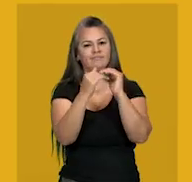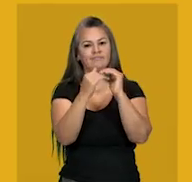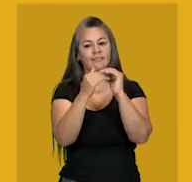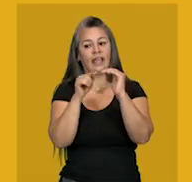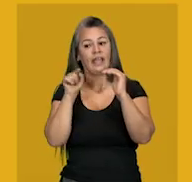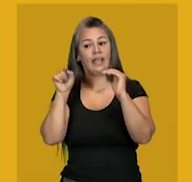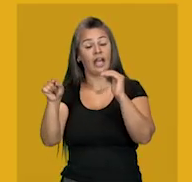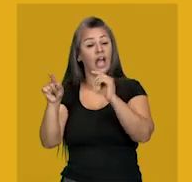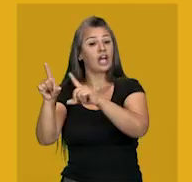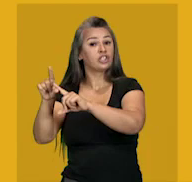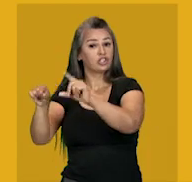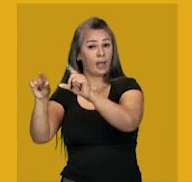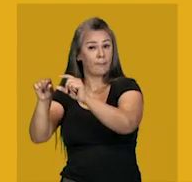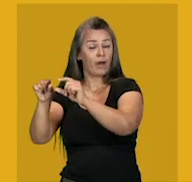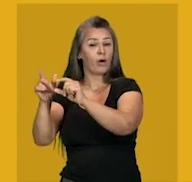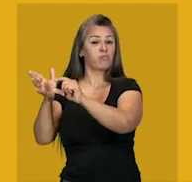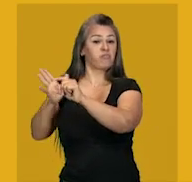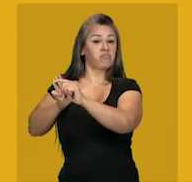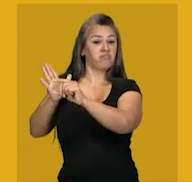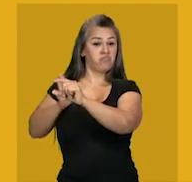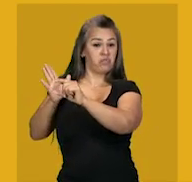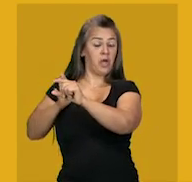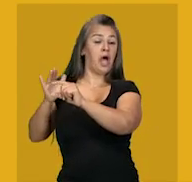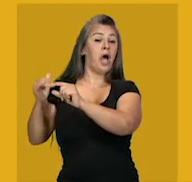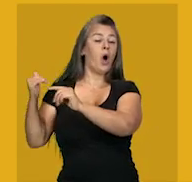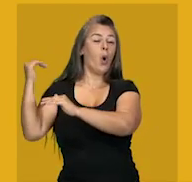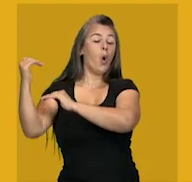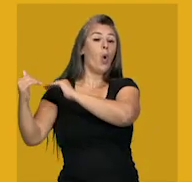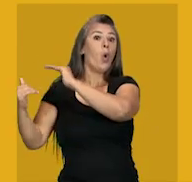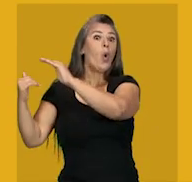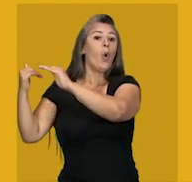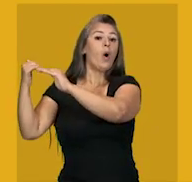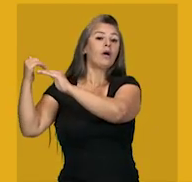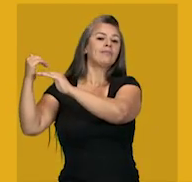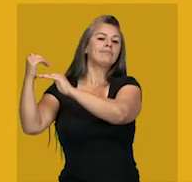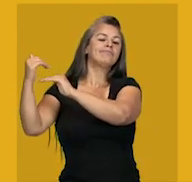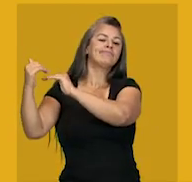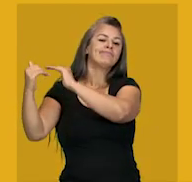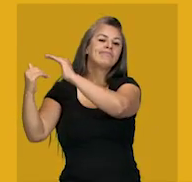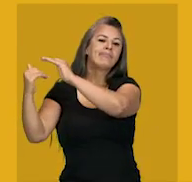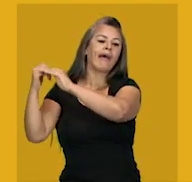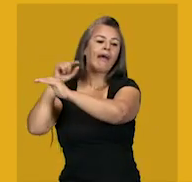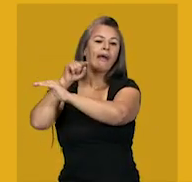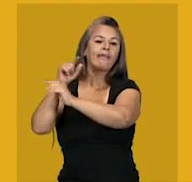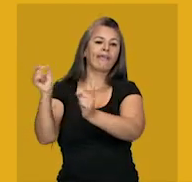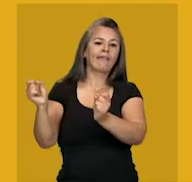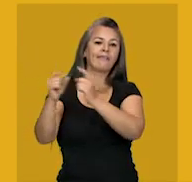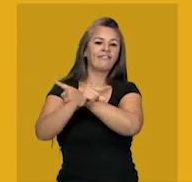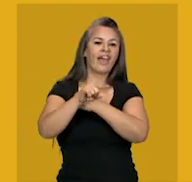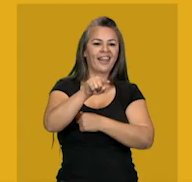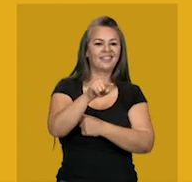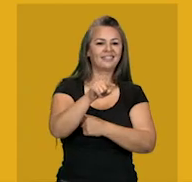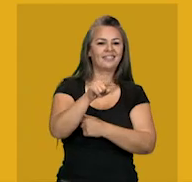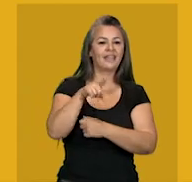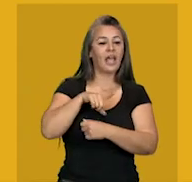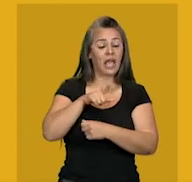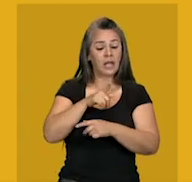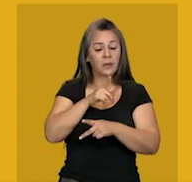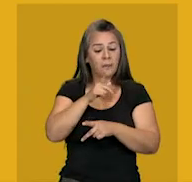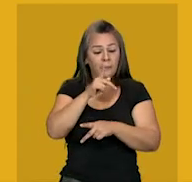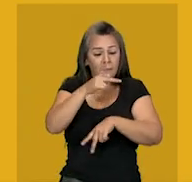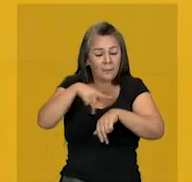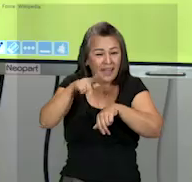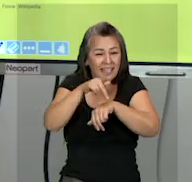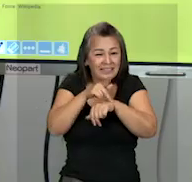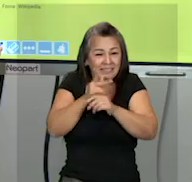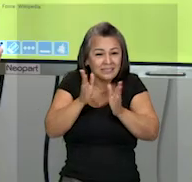eram países muito pobres há cerca de 40 anos atrás. Na década de 80, a Coreia do Sul, eu vou